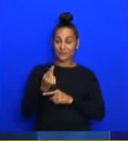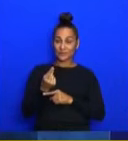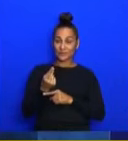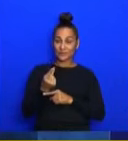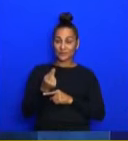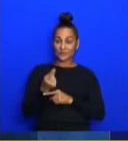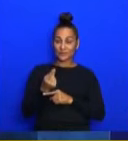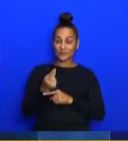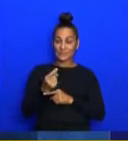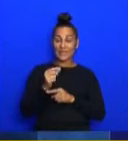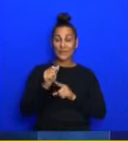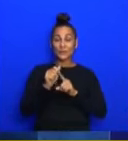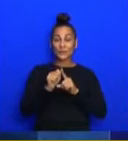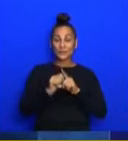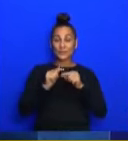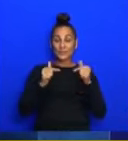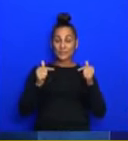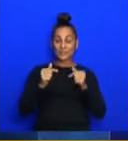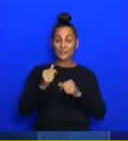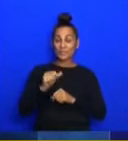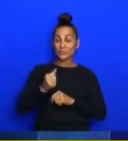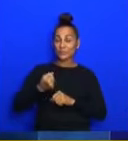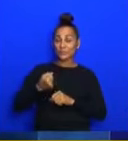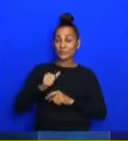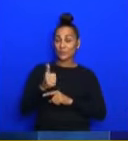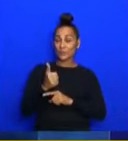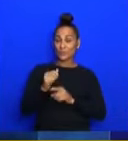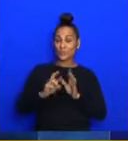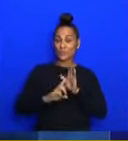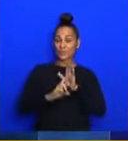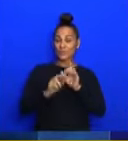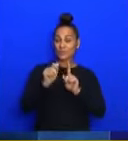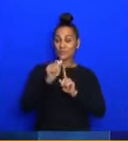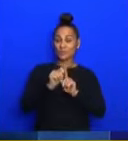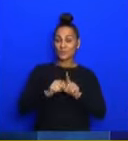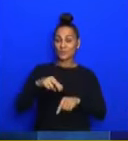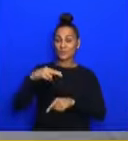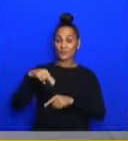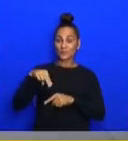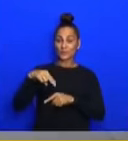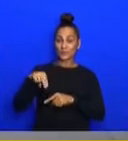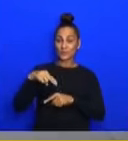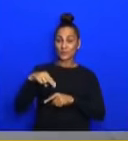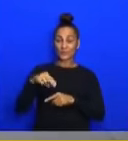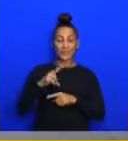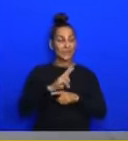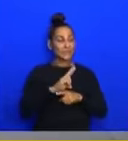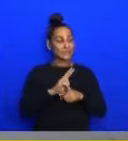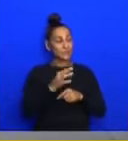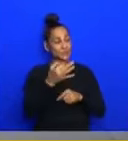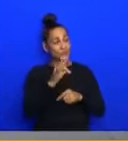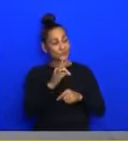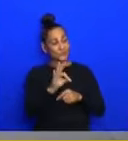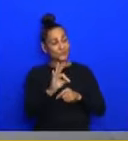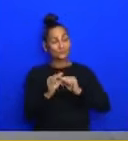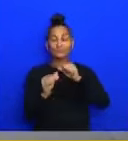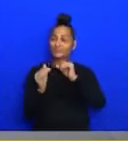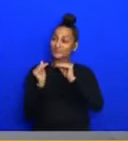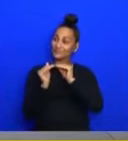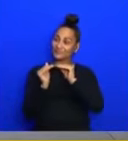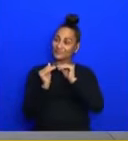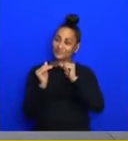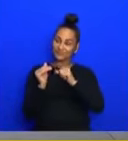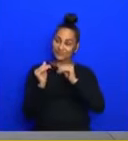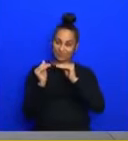e 12. A dezena do mês da sorte, 11, correspondente ao mês de novembro. As auditoras confirmam? Sim,